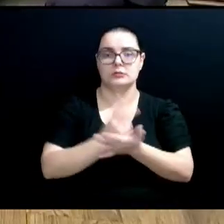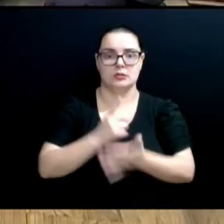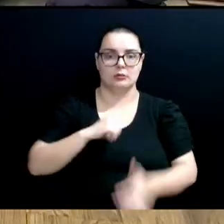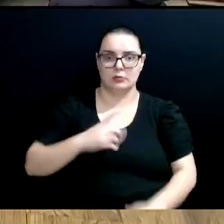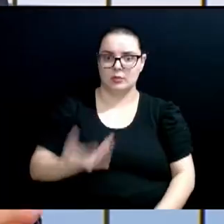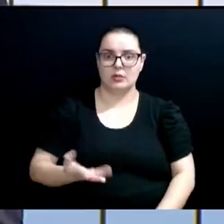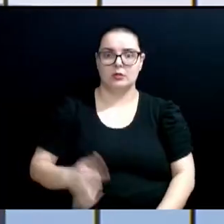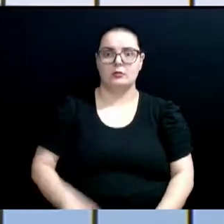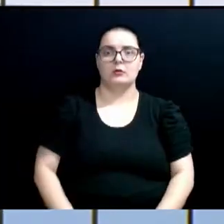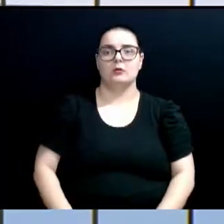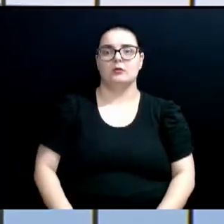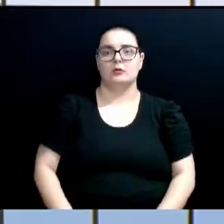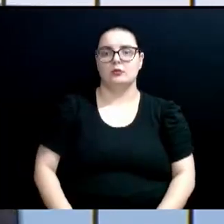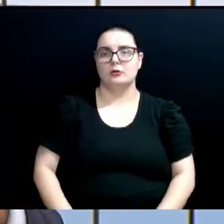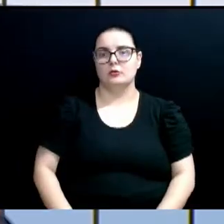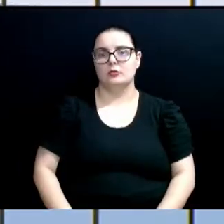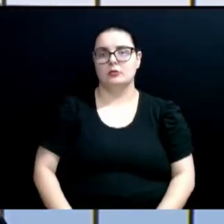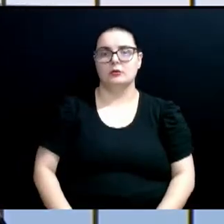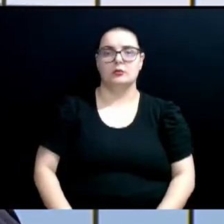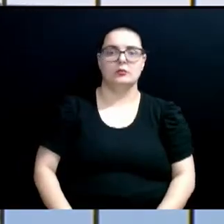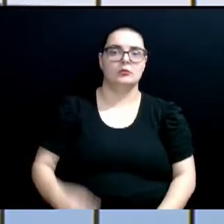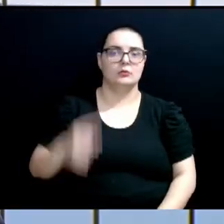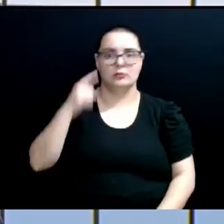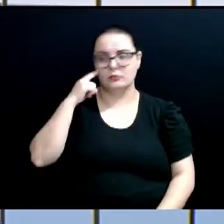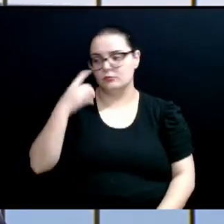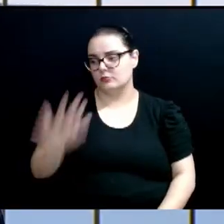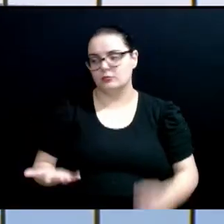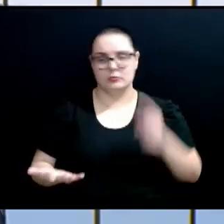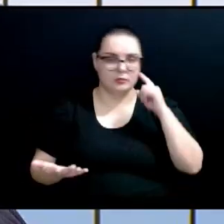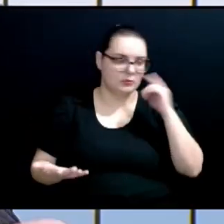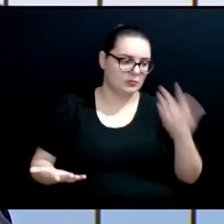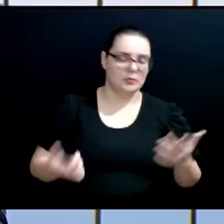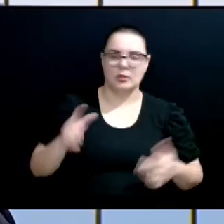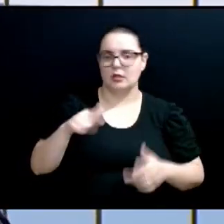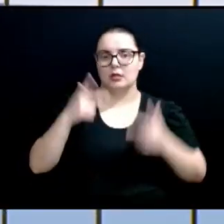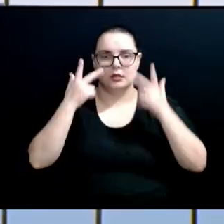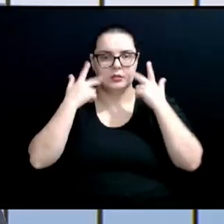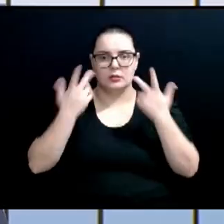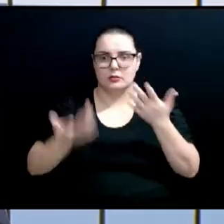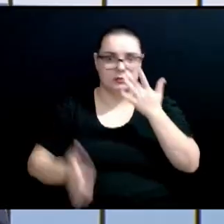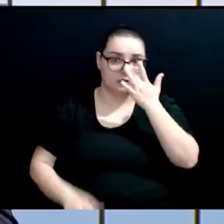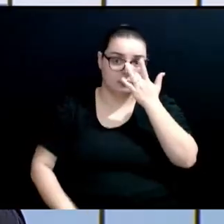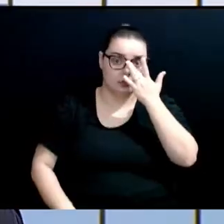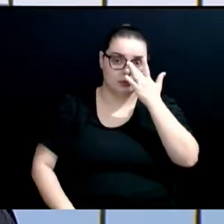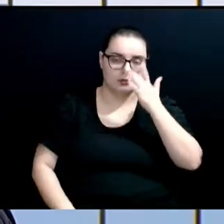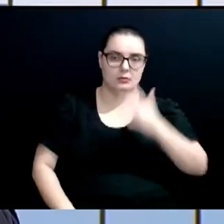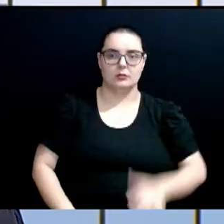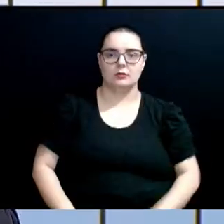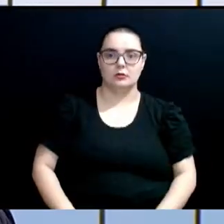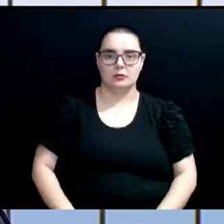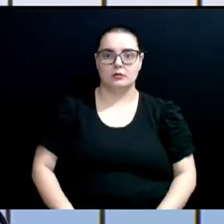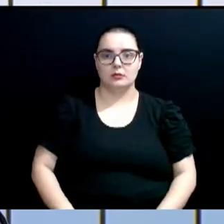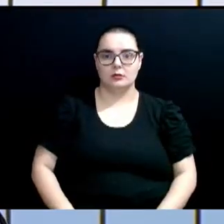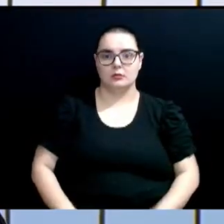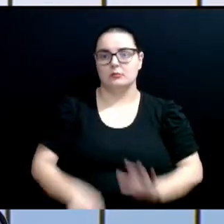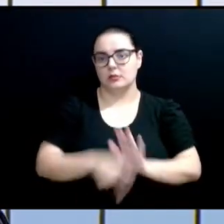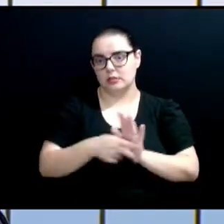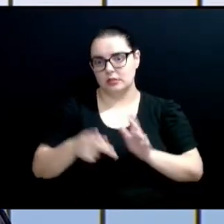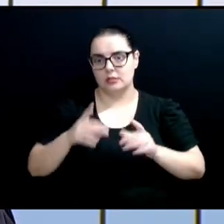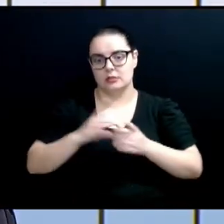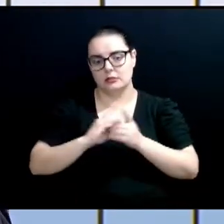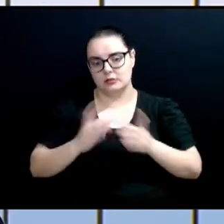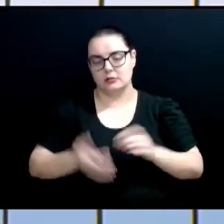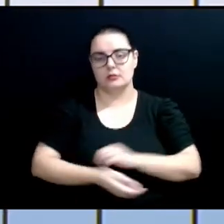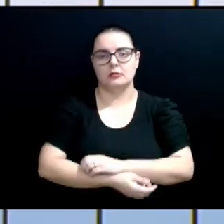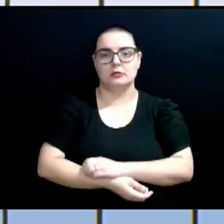houveram lados opostos. Isso é natural, e aliás da democracia. Mas hoje o momento é um